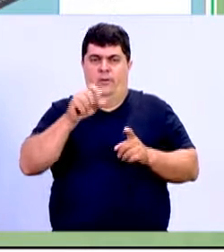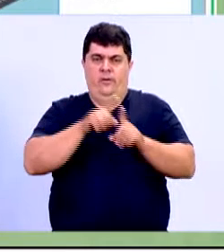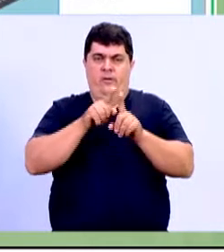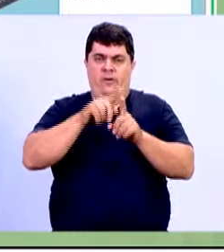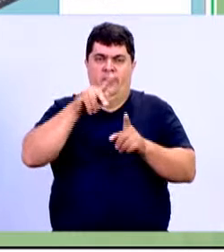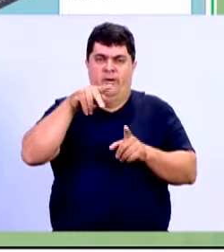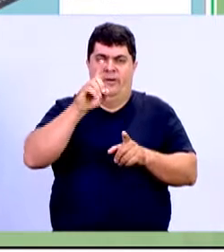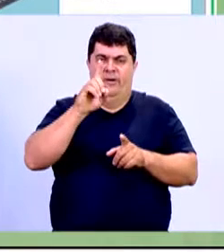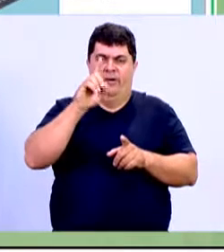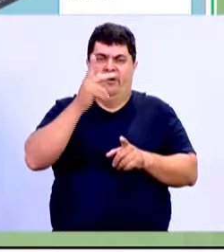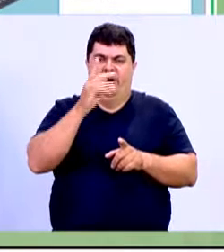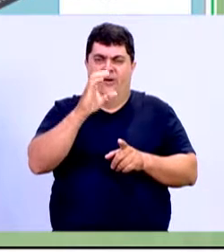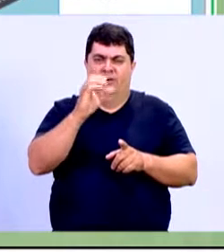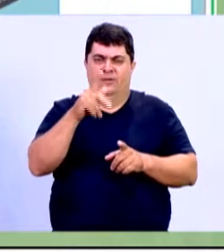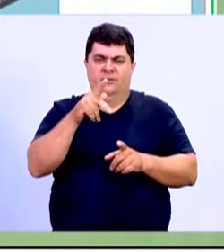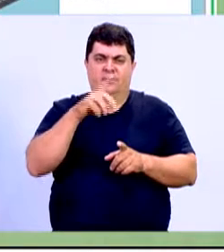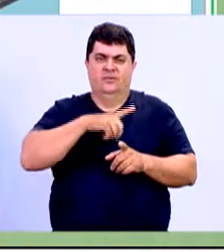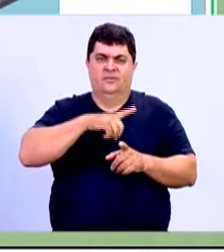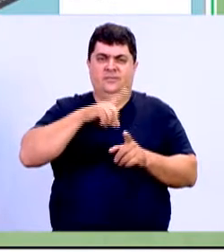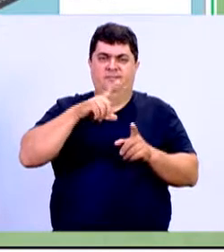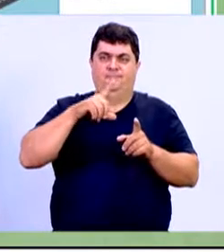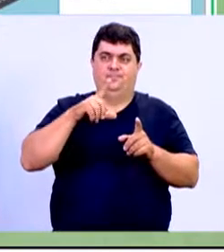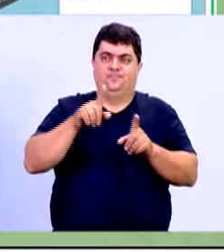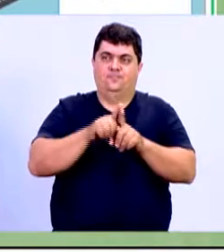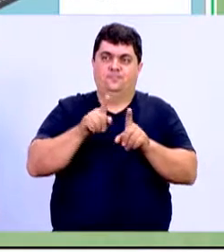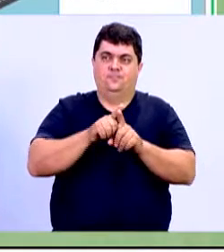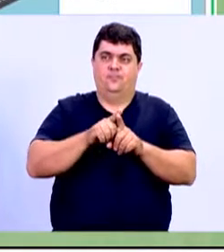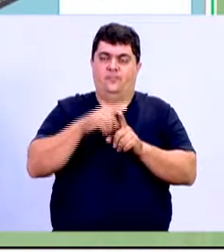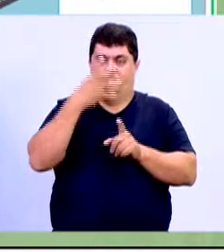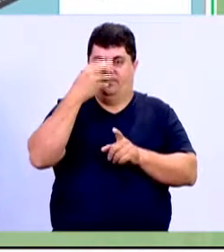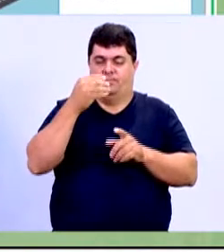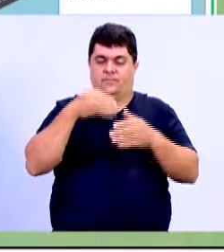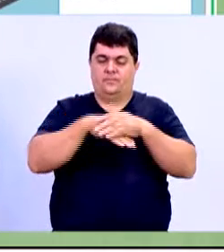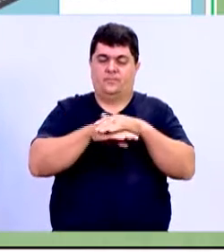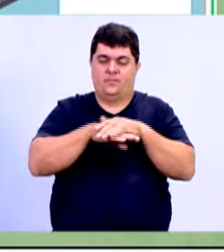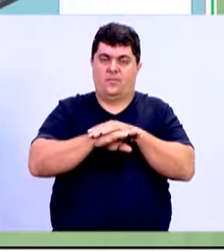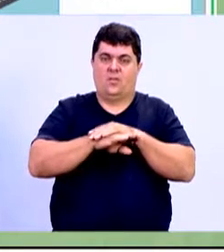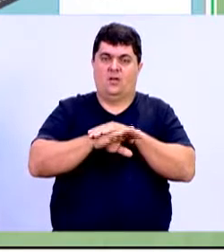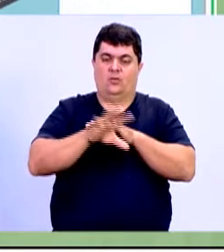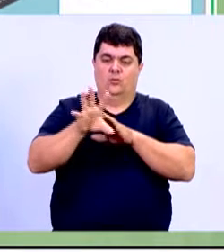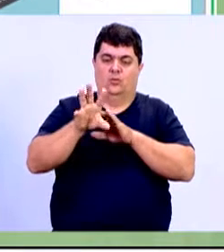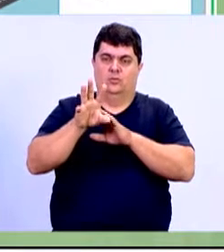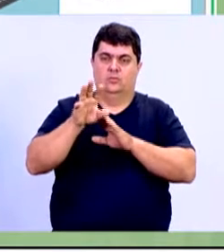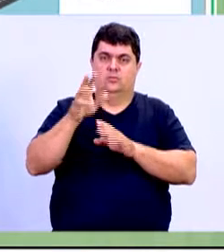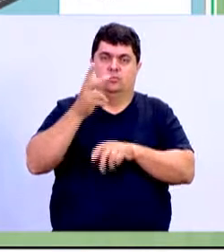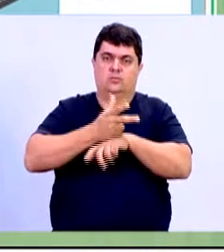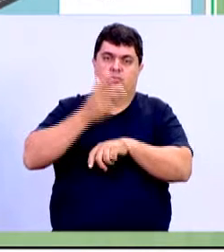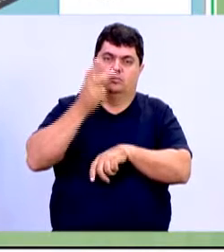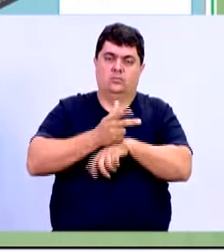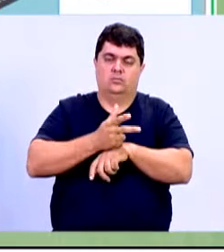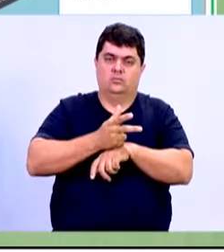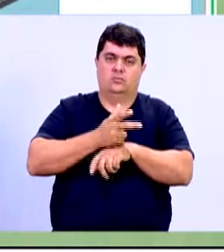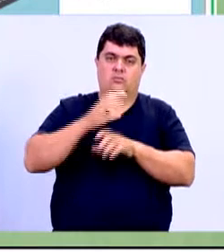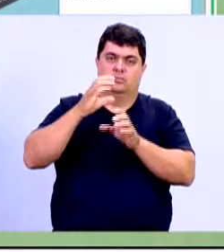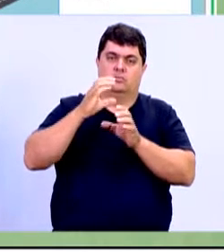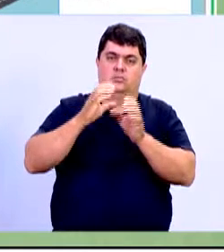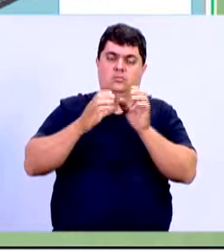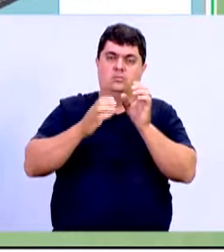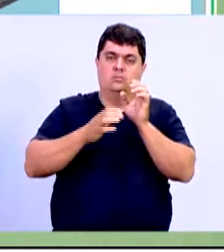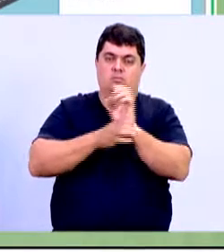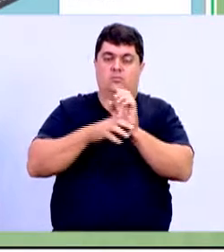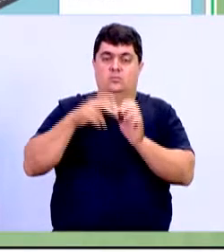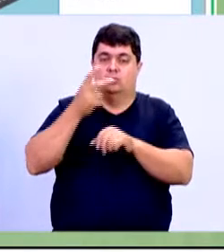O Percute, que é o gerenciador de impressão, e o nosso servidor de imagem que grava as imagens das câmeras de vídeo de segurança,